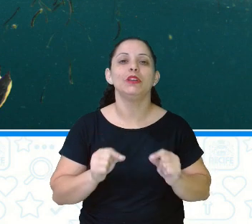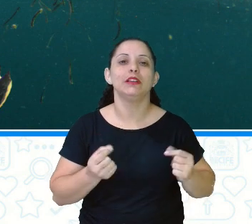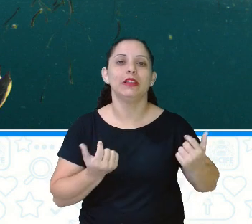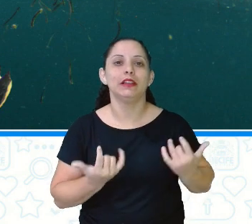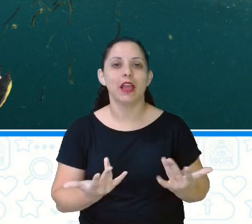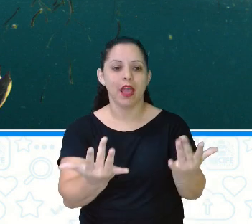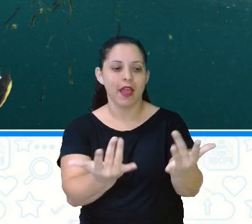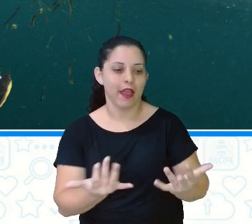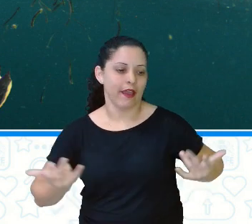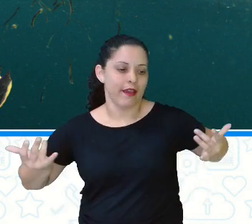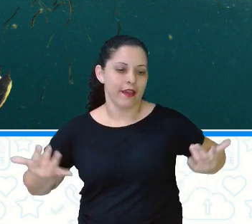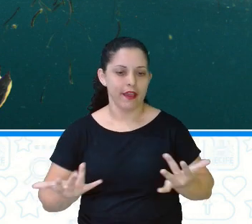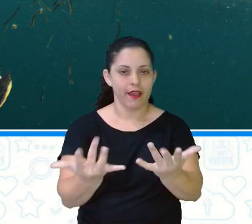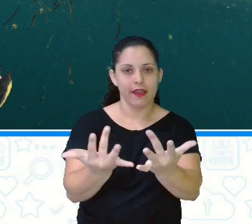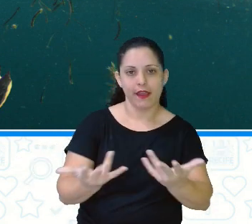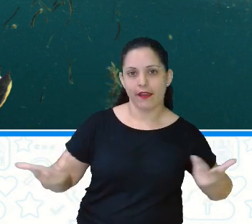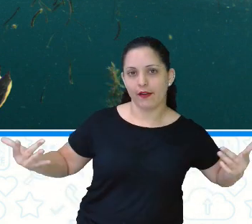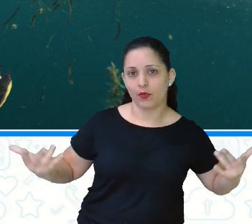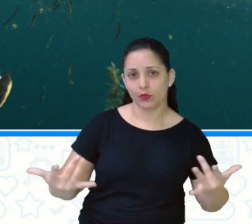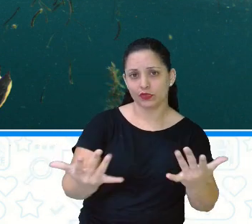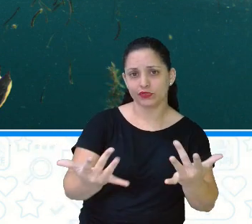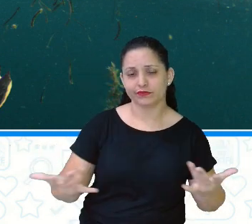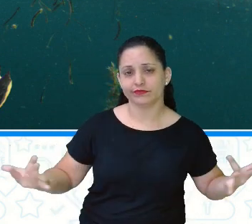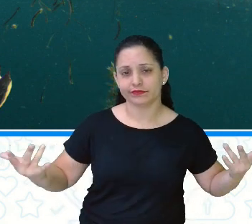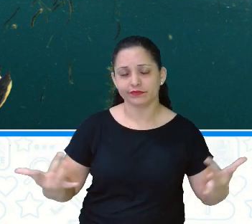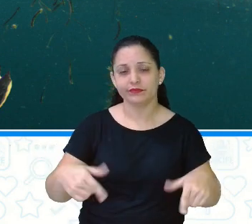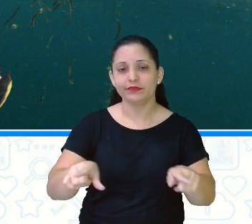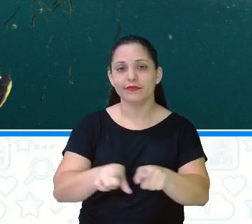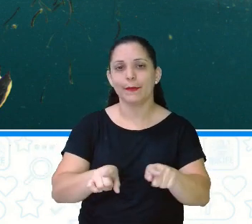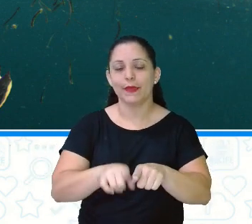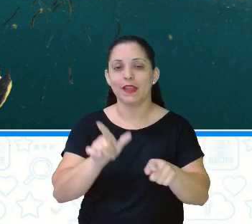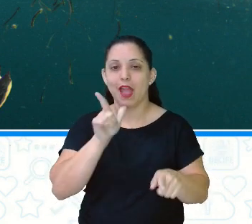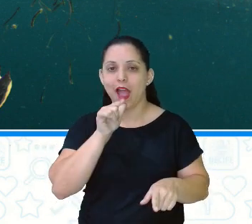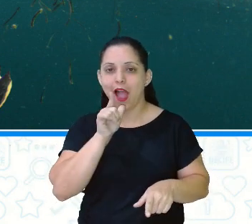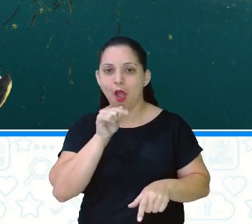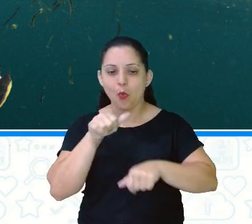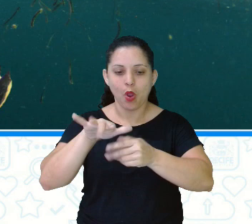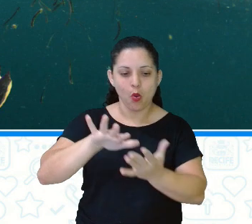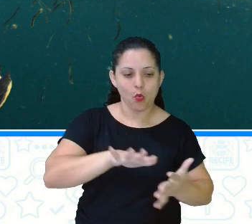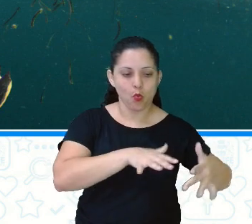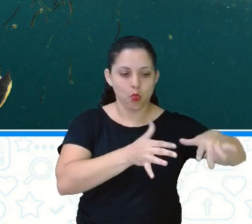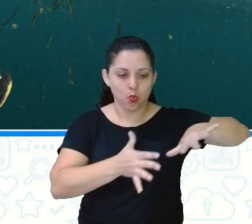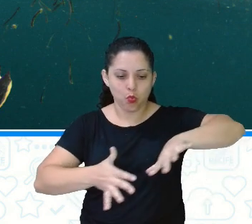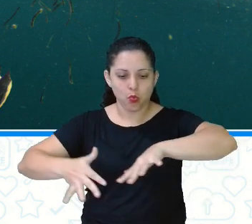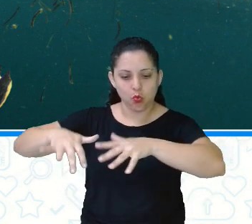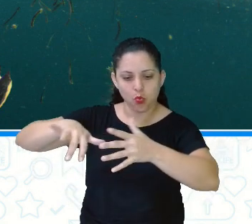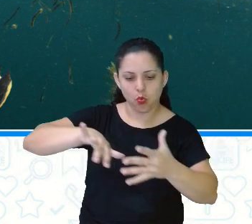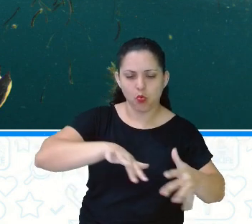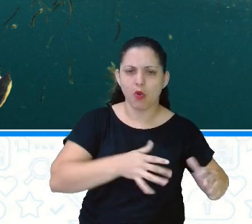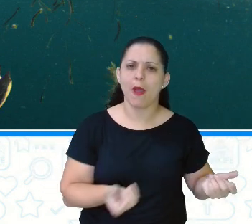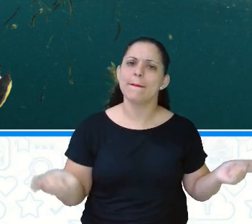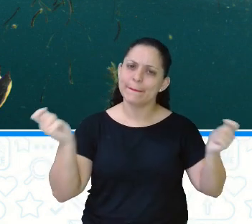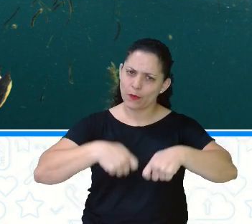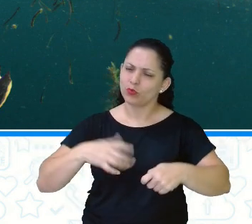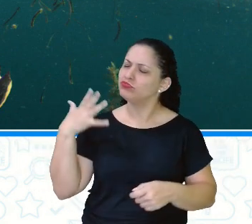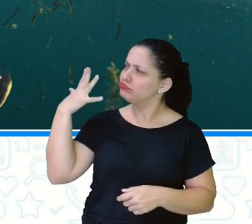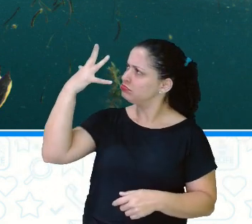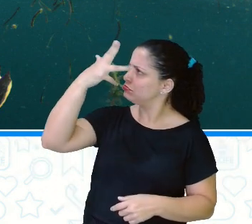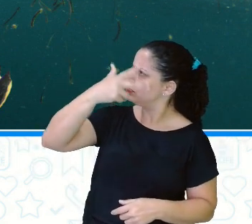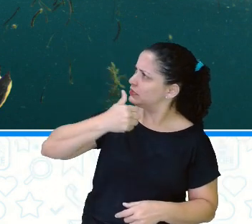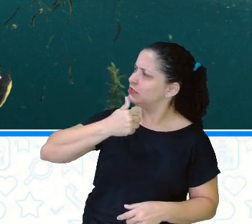uma paisagem que tem tudo para ser linda, era uma imagem que tem tudo para ser muito bela,